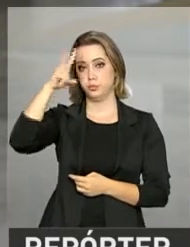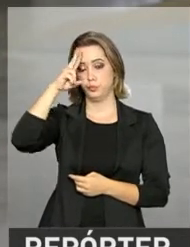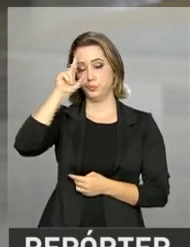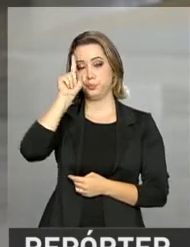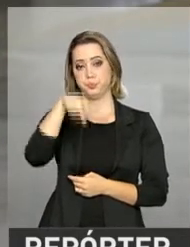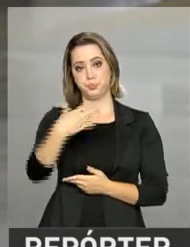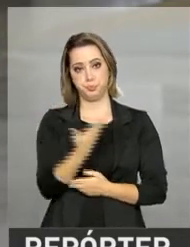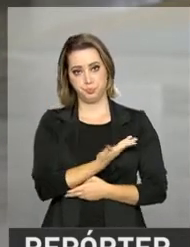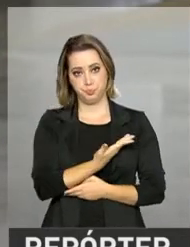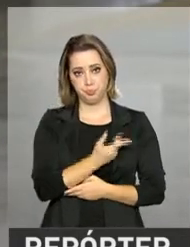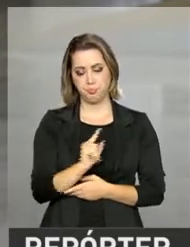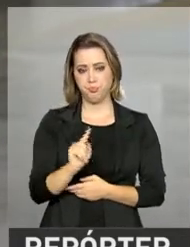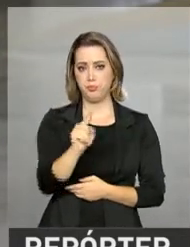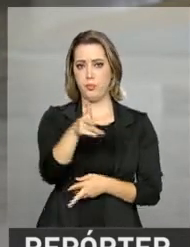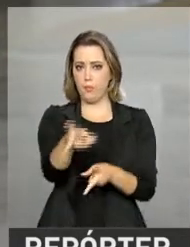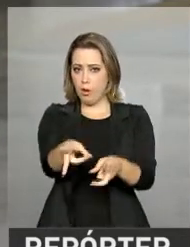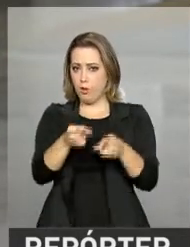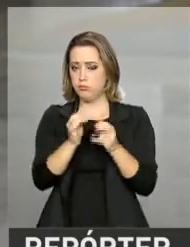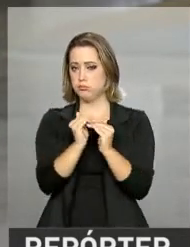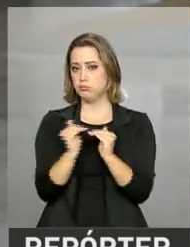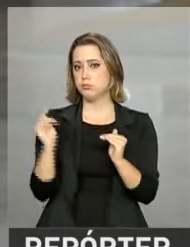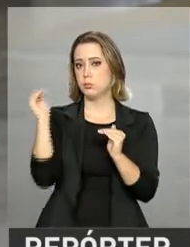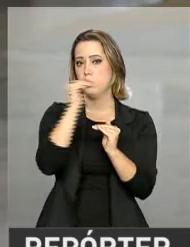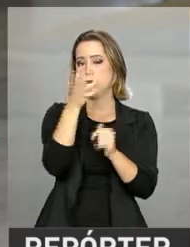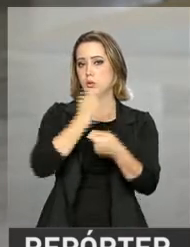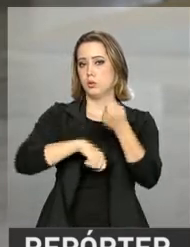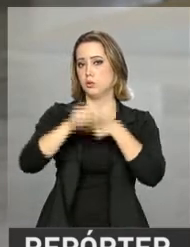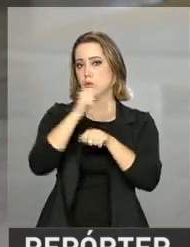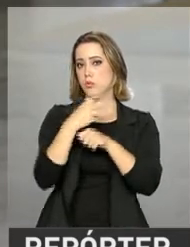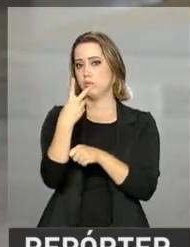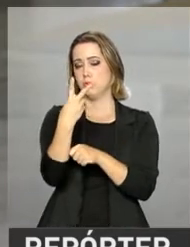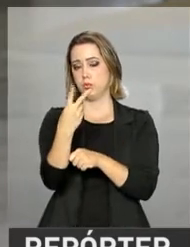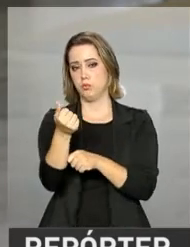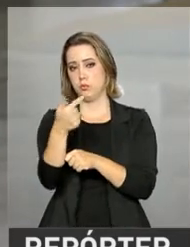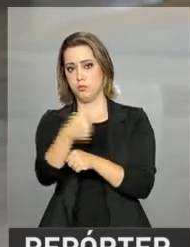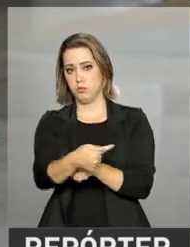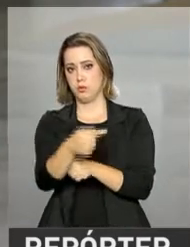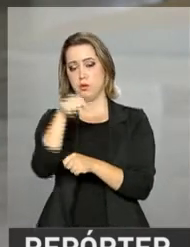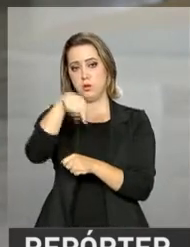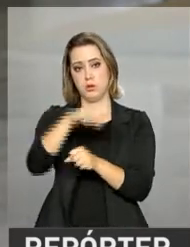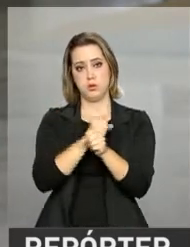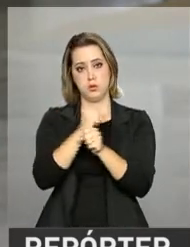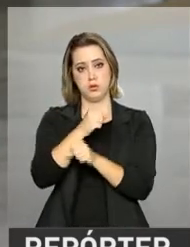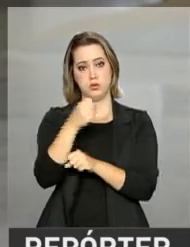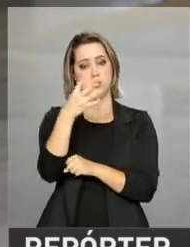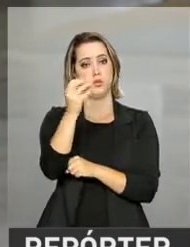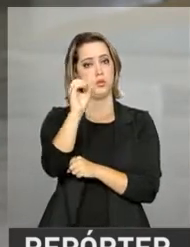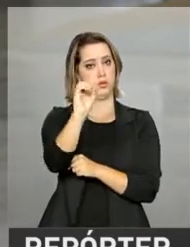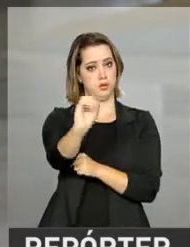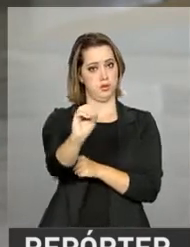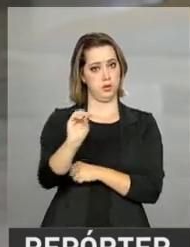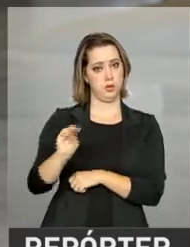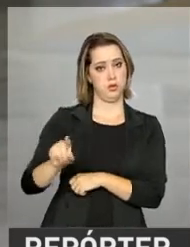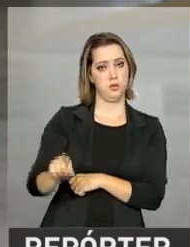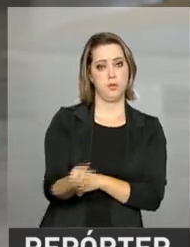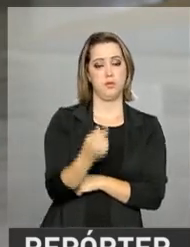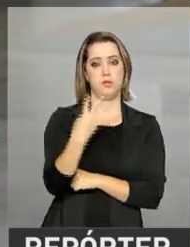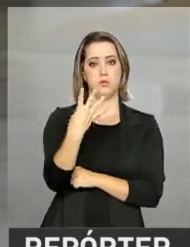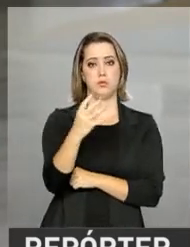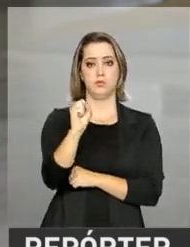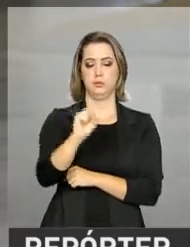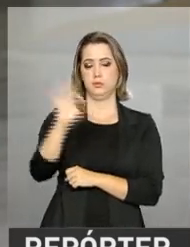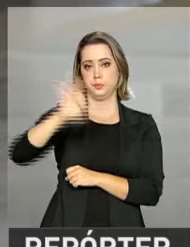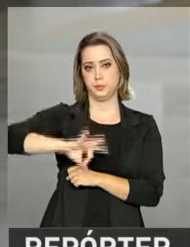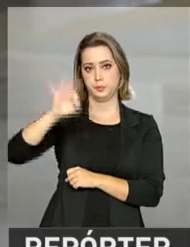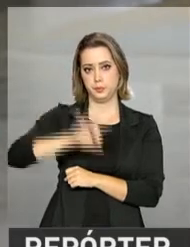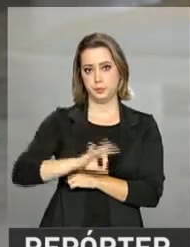são os seguintes a previsão de crescimento para a economia brasileira em 2017 de 0,48 por cento um